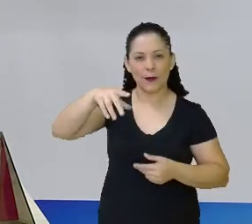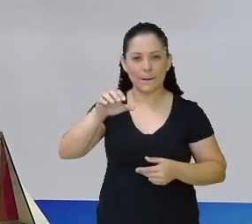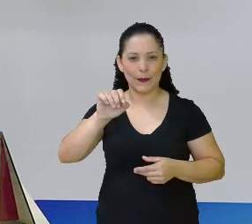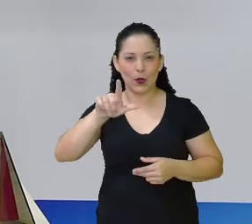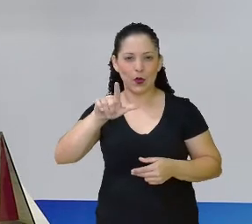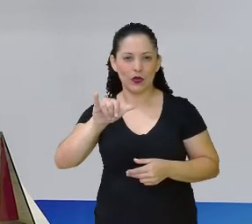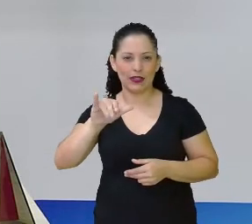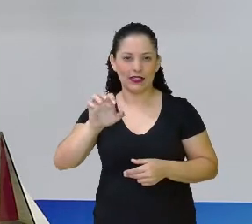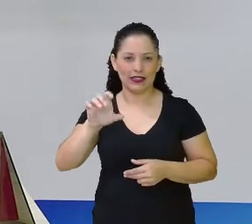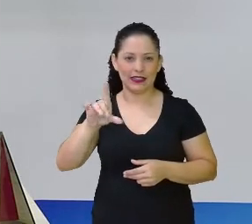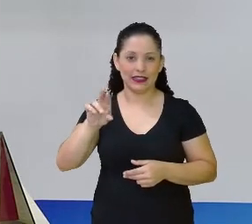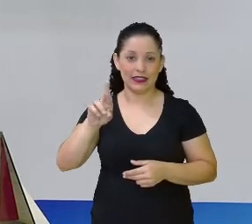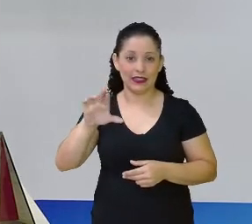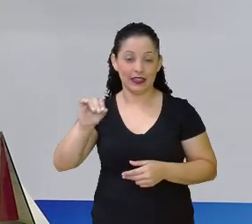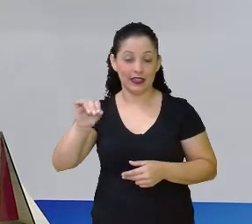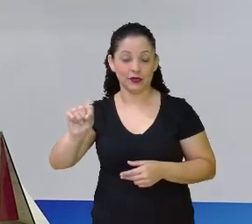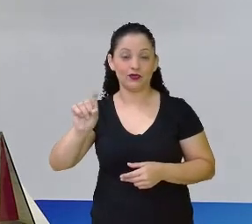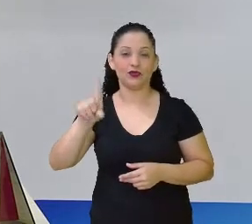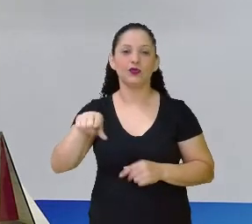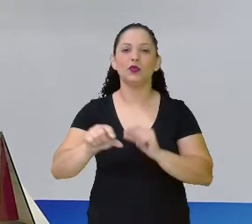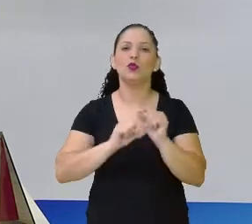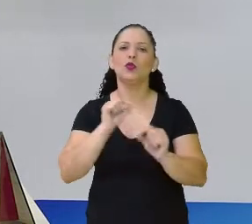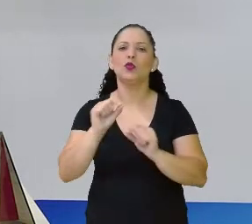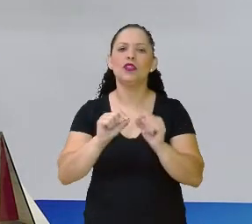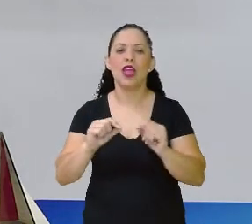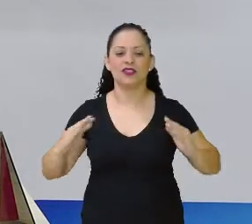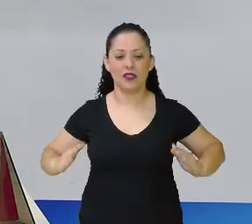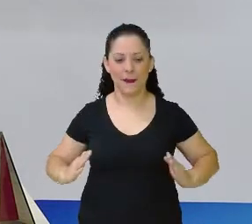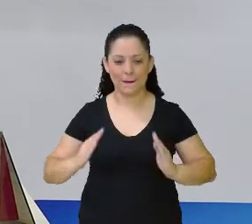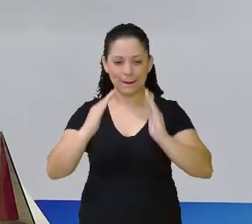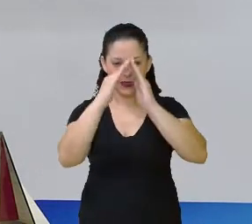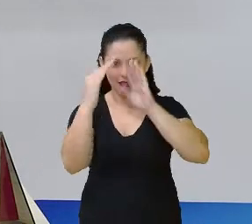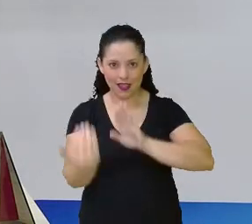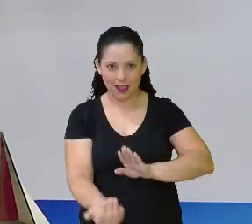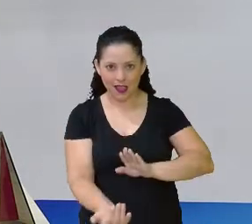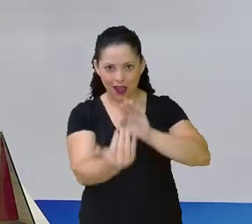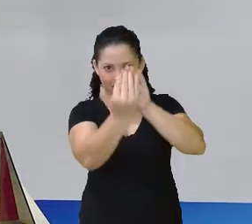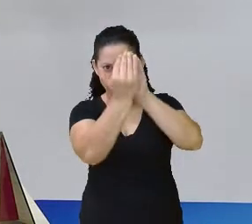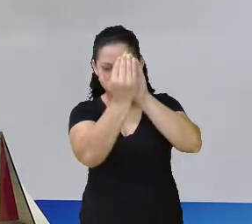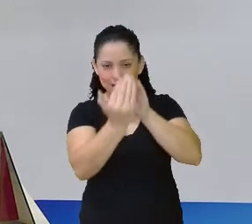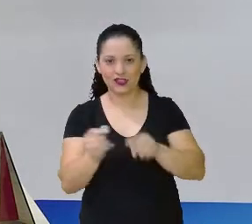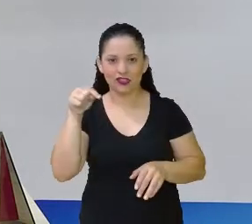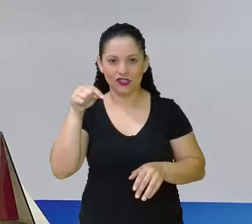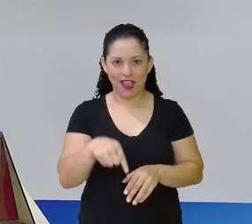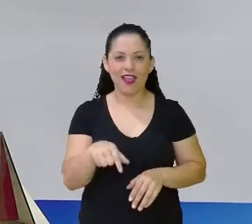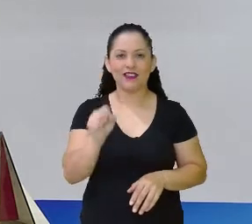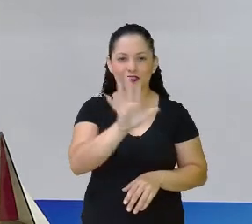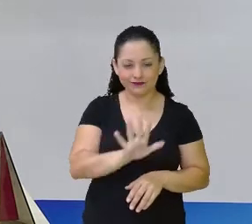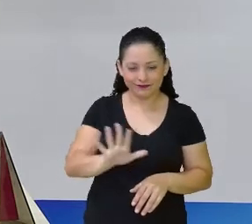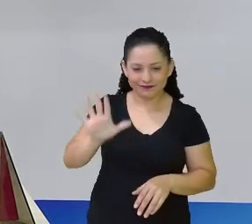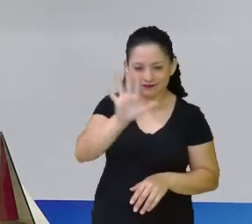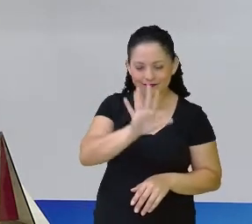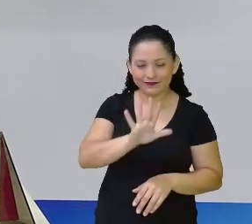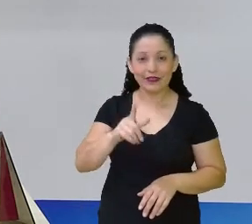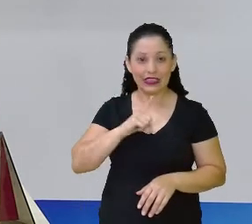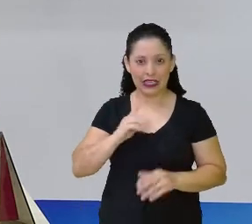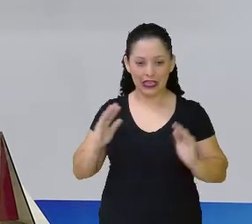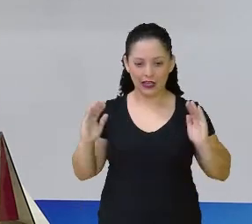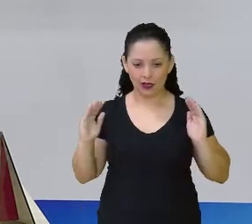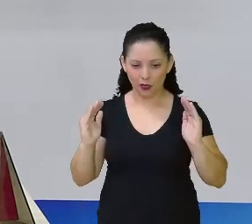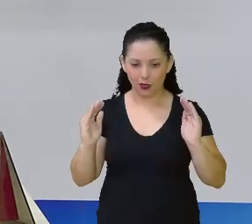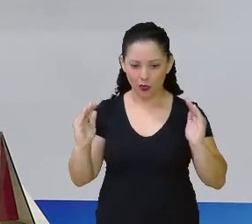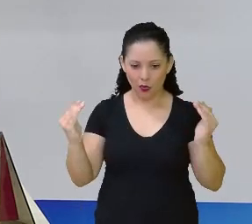as pirâmides, elas são figuras geométricas espaciais